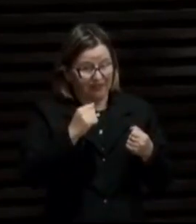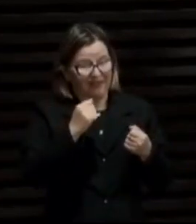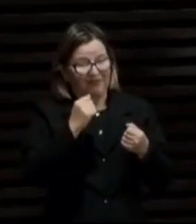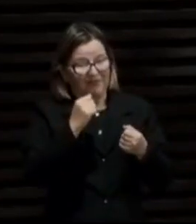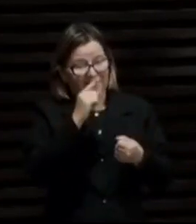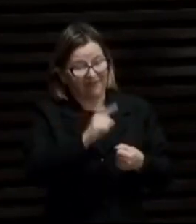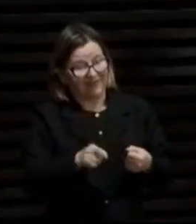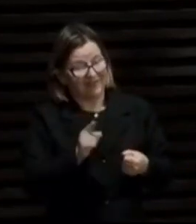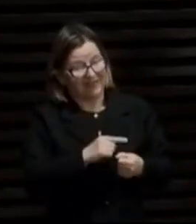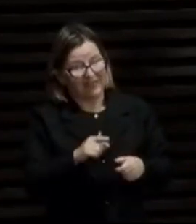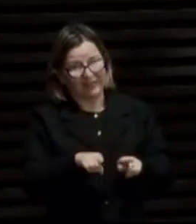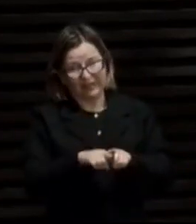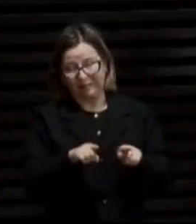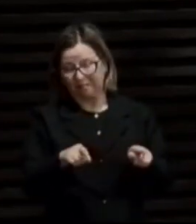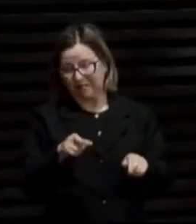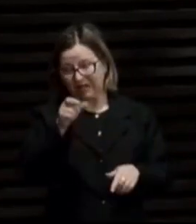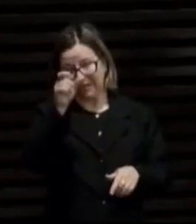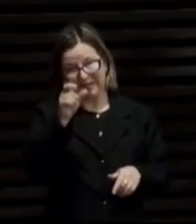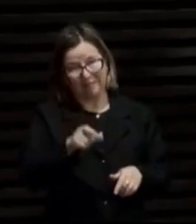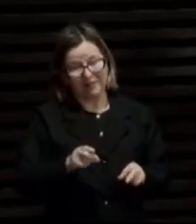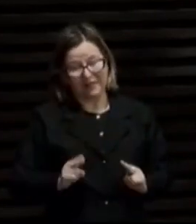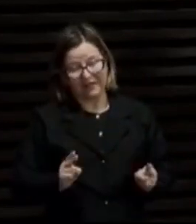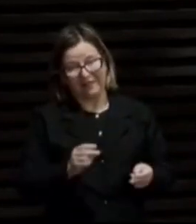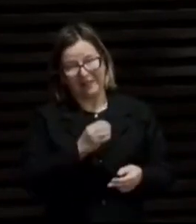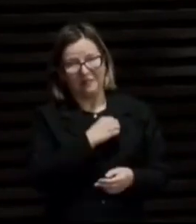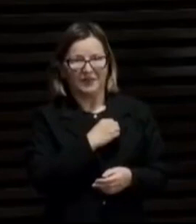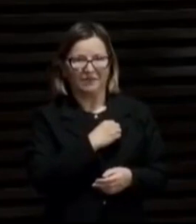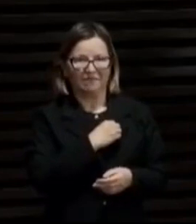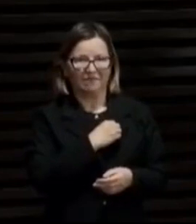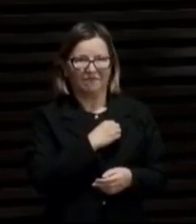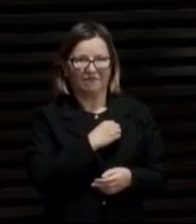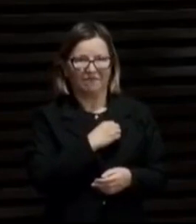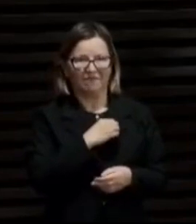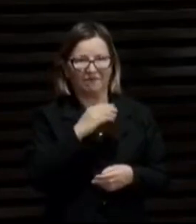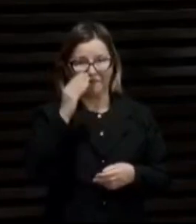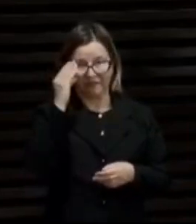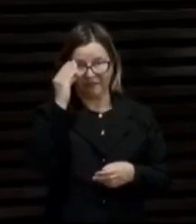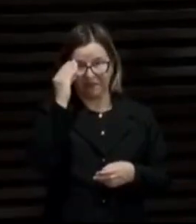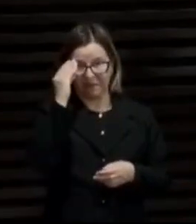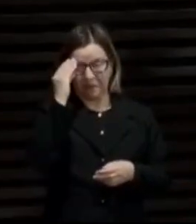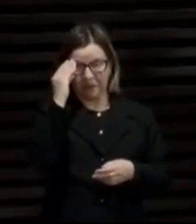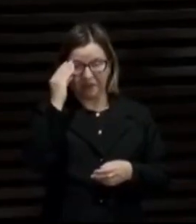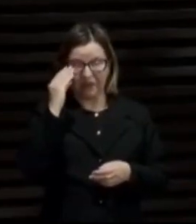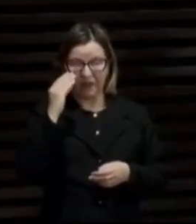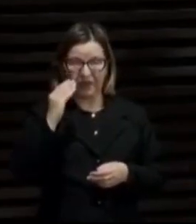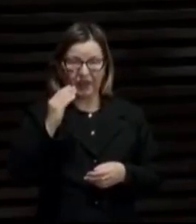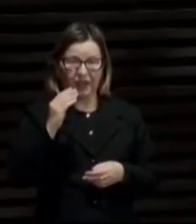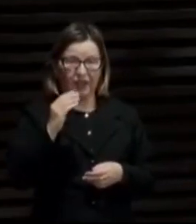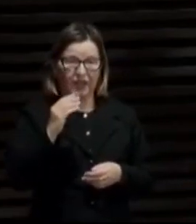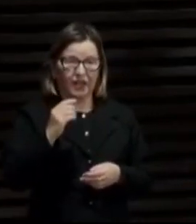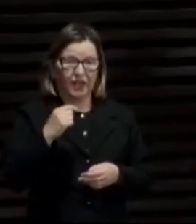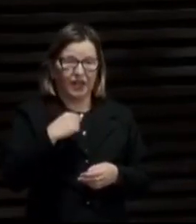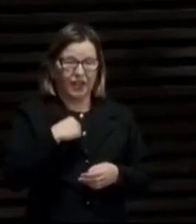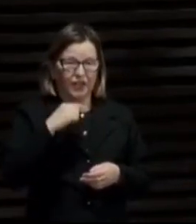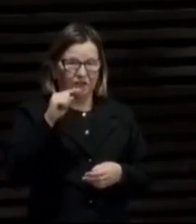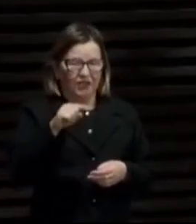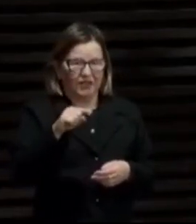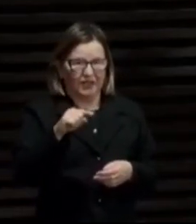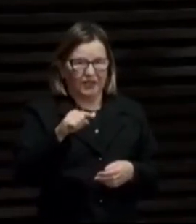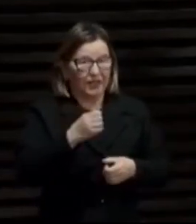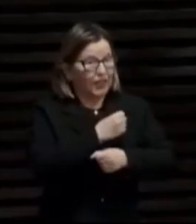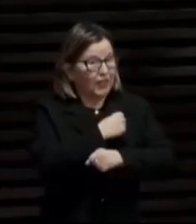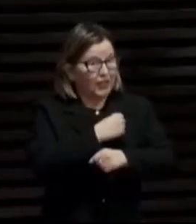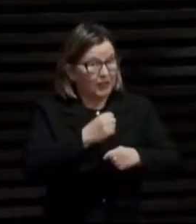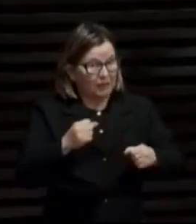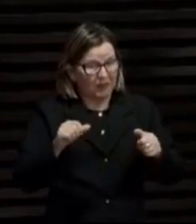tal condição. E nós, nem eu nem você, nós não temos como apaziguar essa pessoa que o Maurício falou,